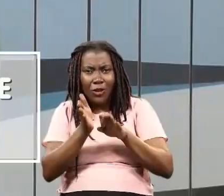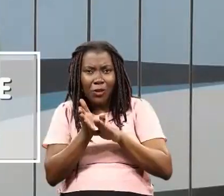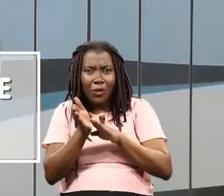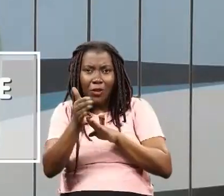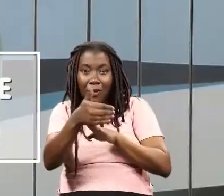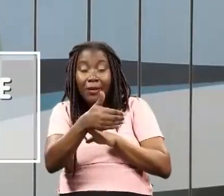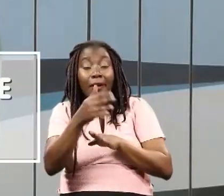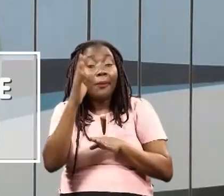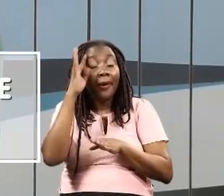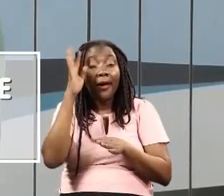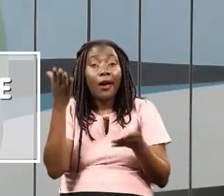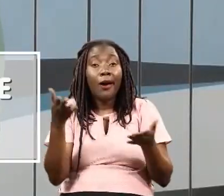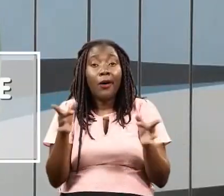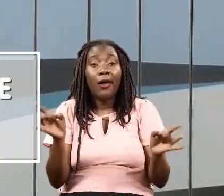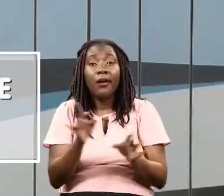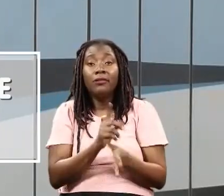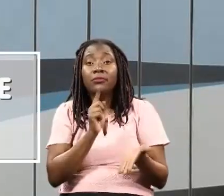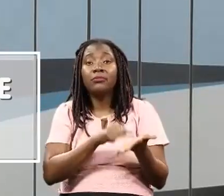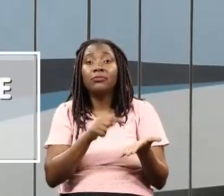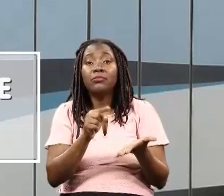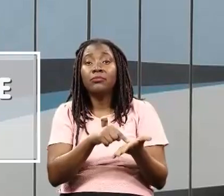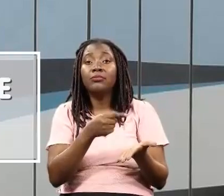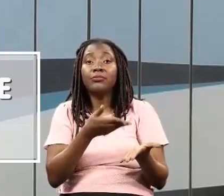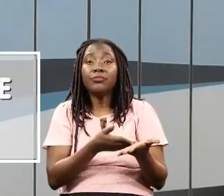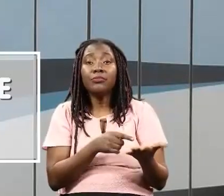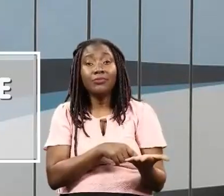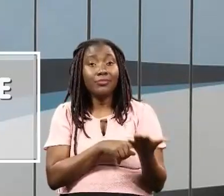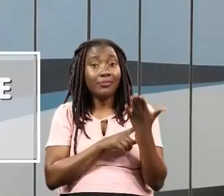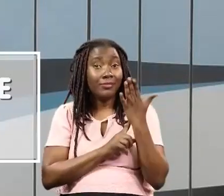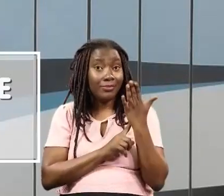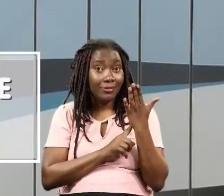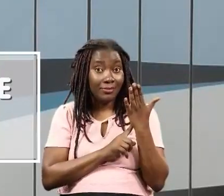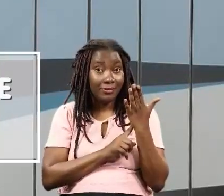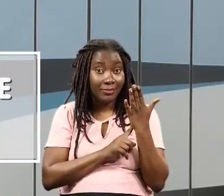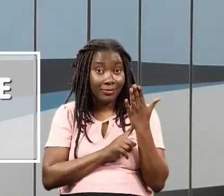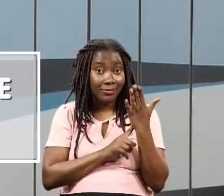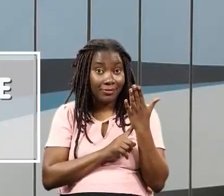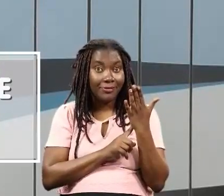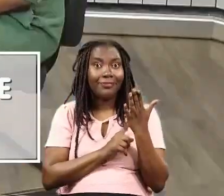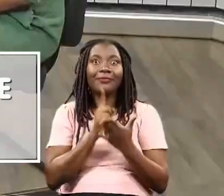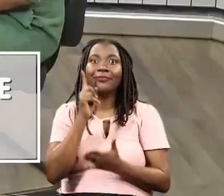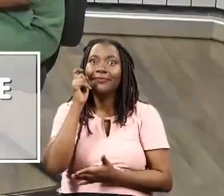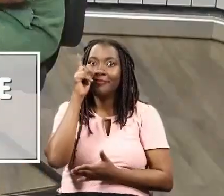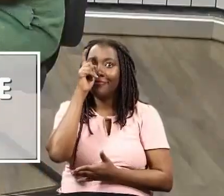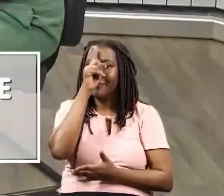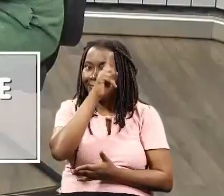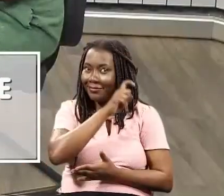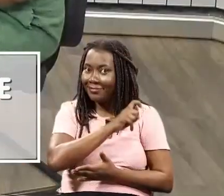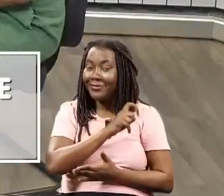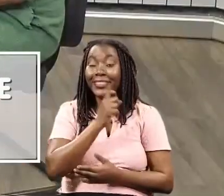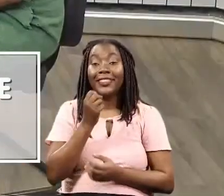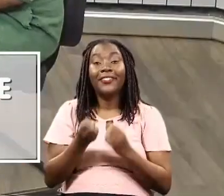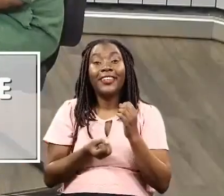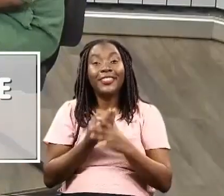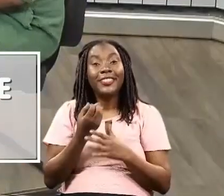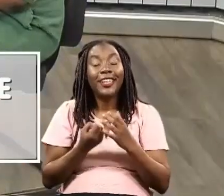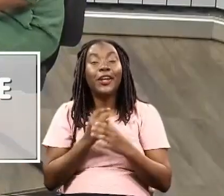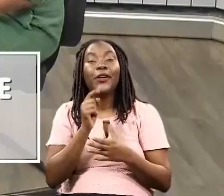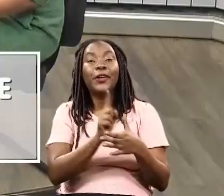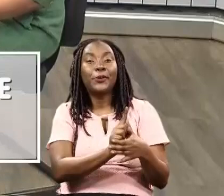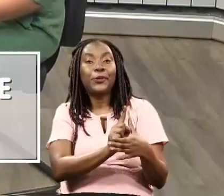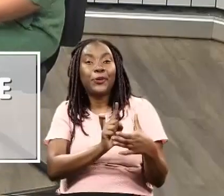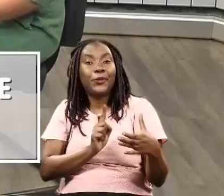no GPS, no aplicativo X, e ele chega lá. Exatamente. Né? É bem complicada essa situação. Isso vai gerando esse isolamento,